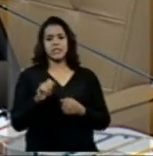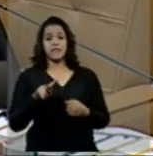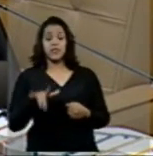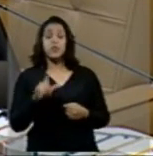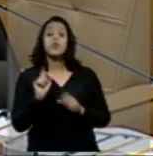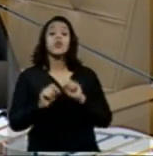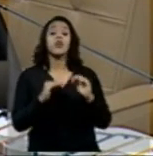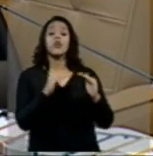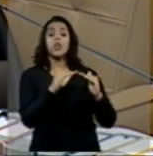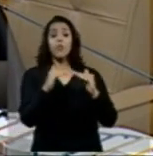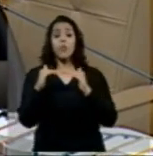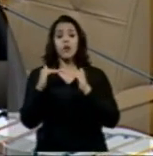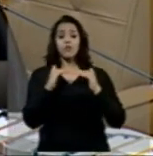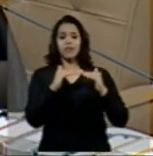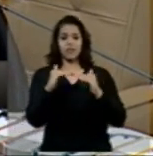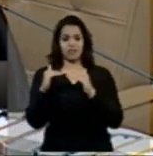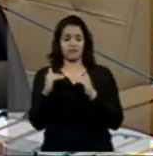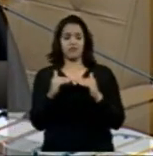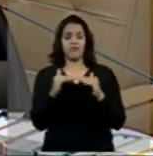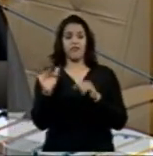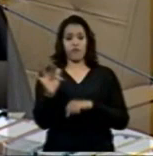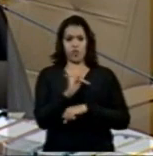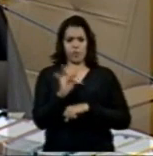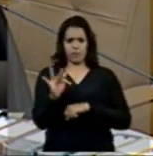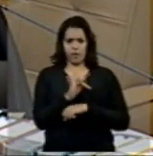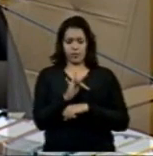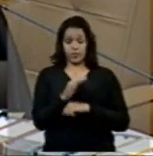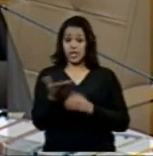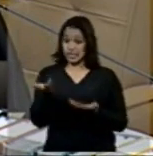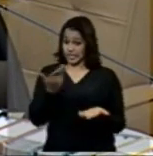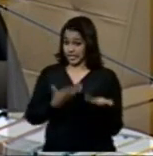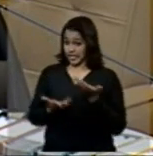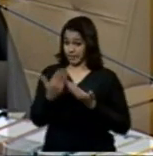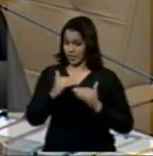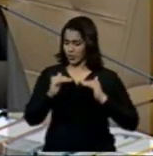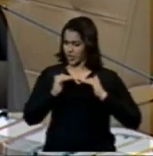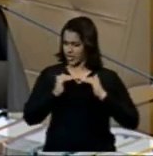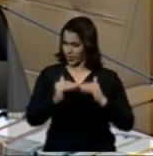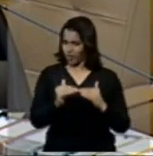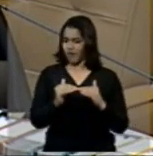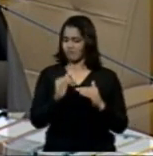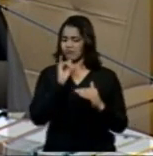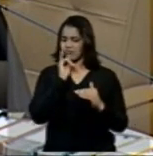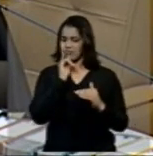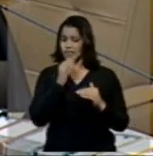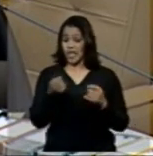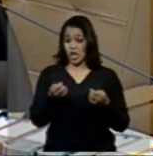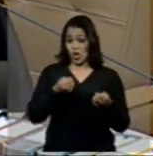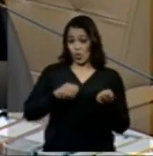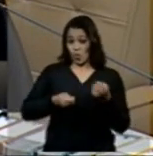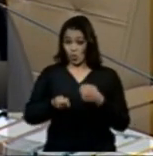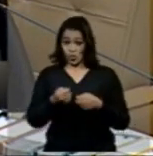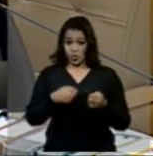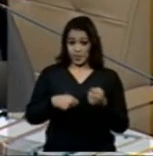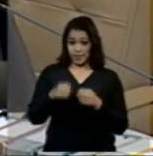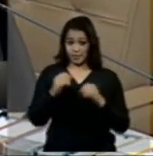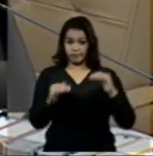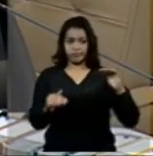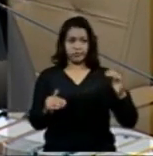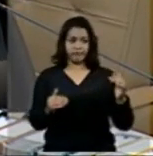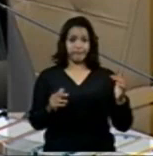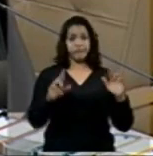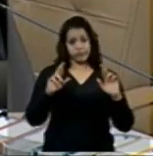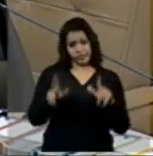de igualdade formal dos contratantes. O tratamento formalmente igual de partes economicamente tão